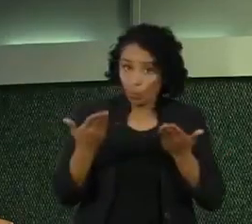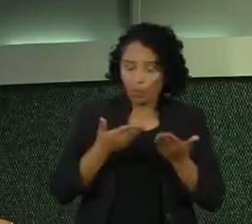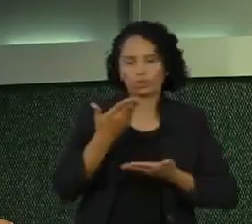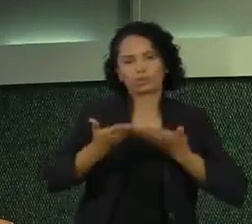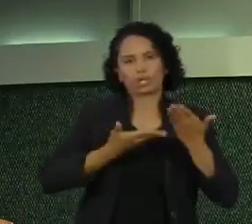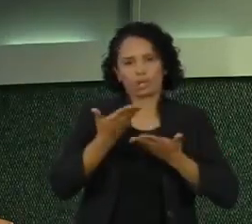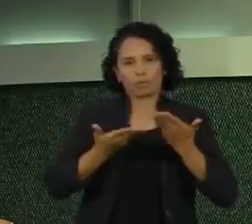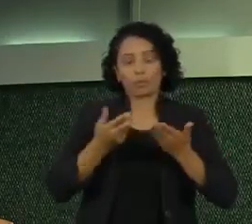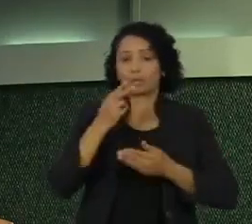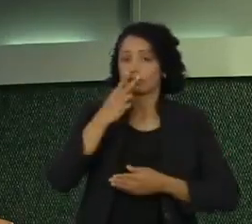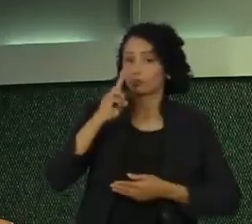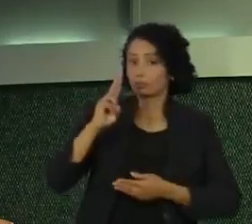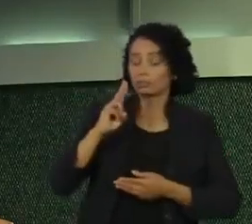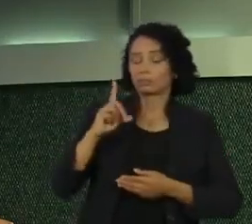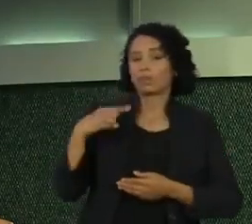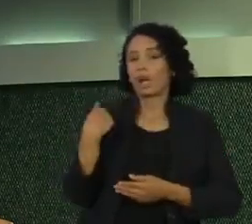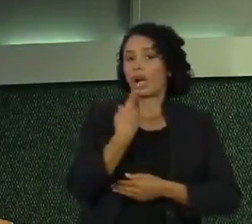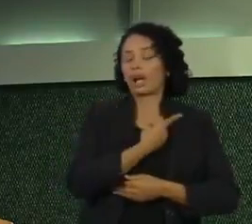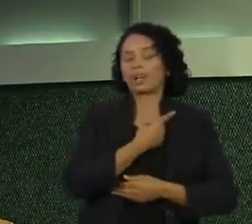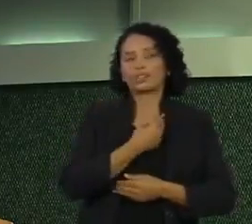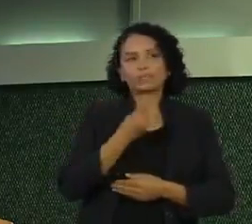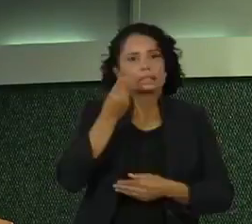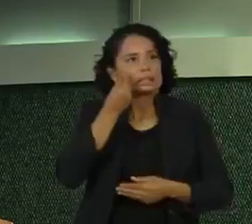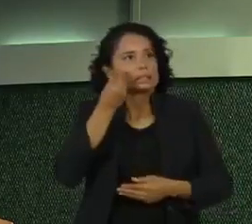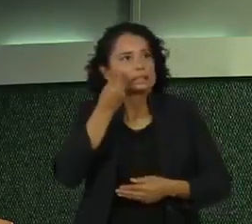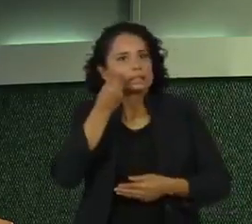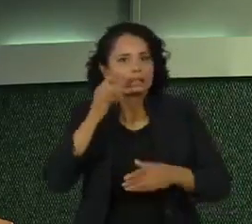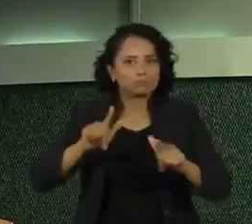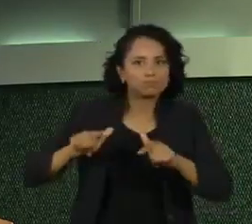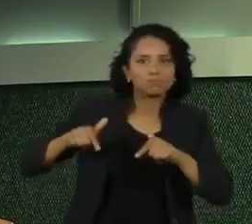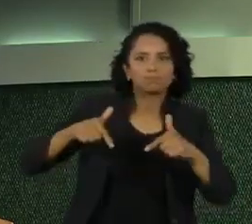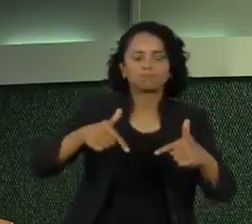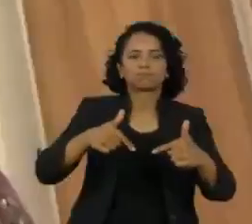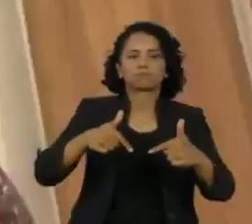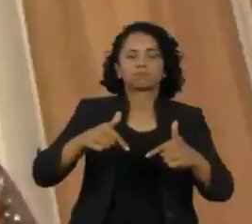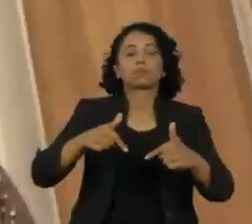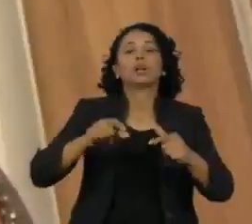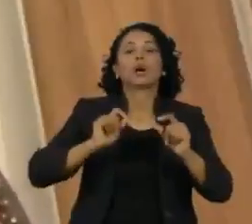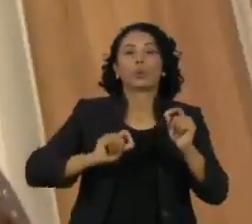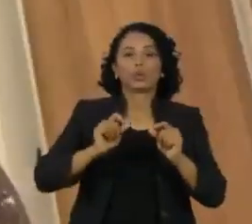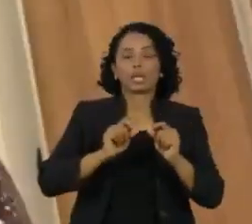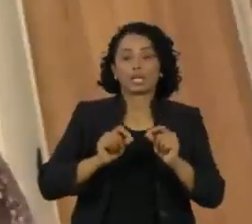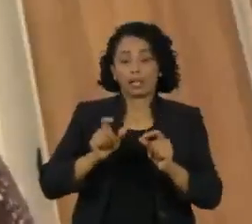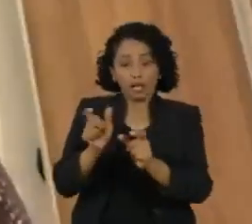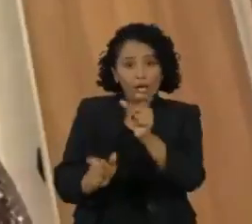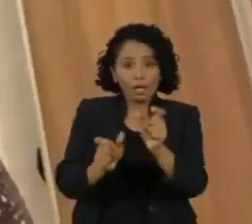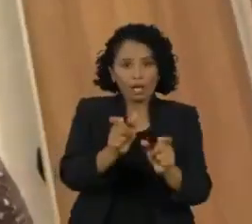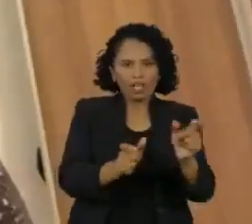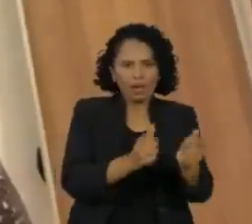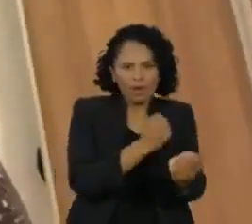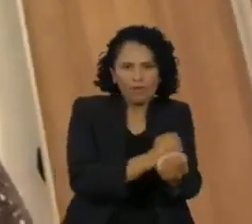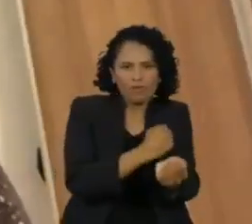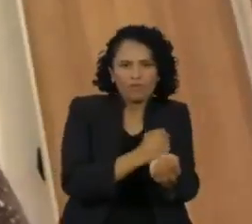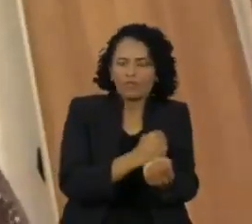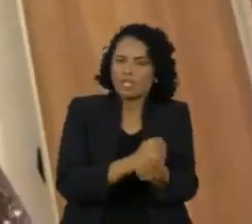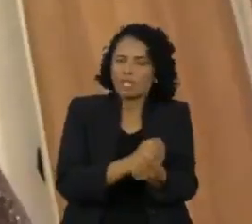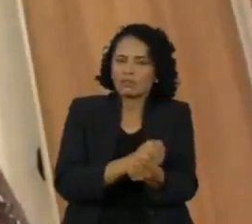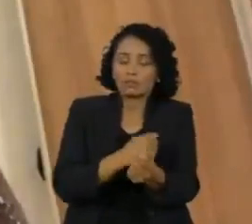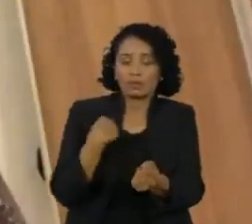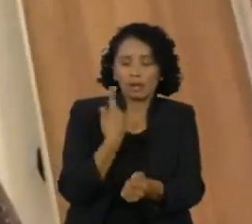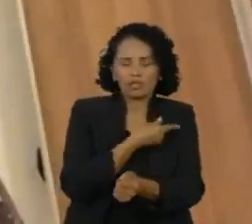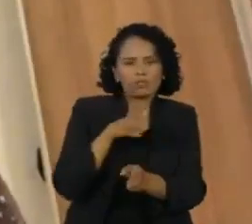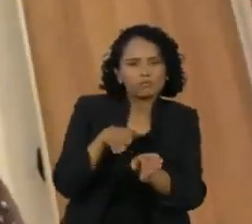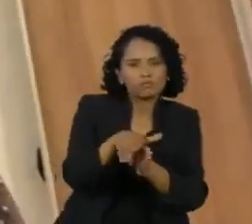gente tenta enfrentar, né, o vício de várias frentes, né? Tem a parte psicológica que a gente tem